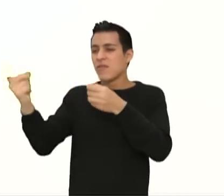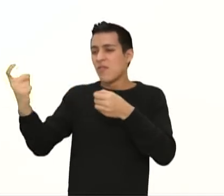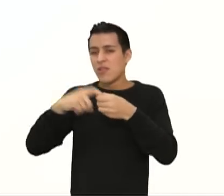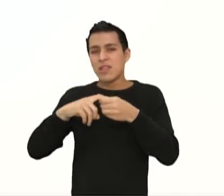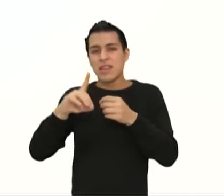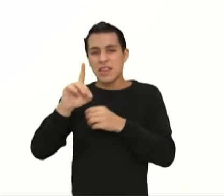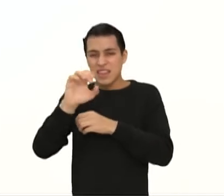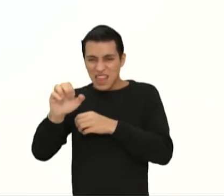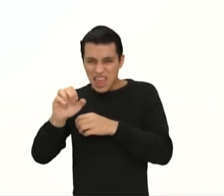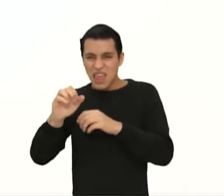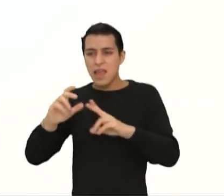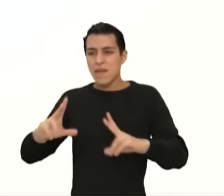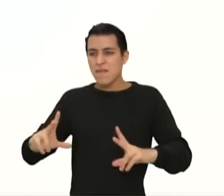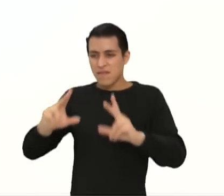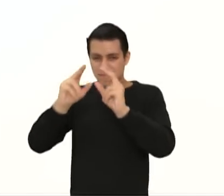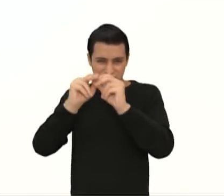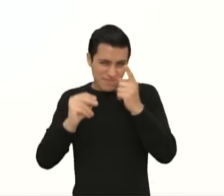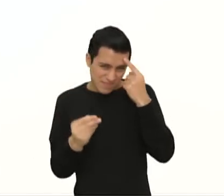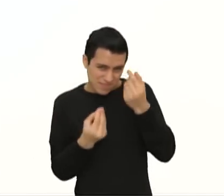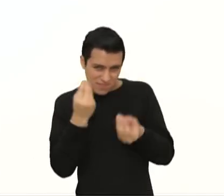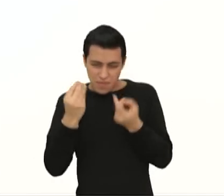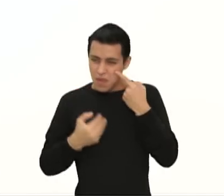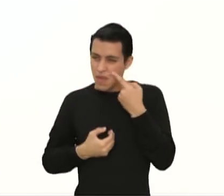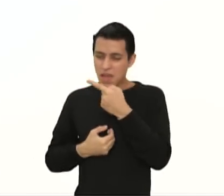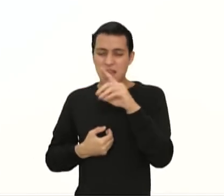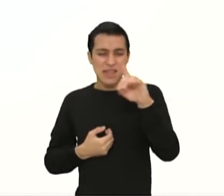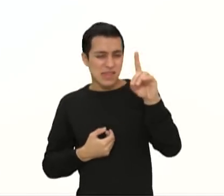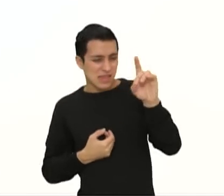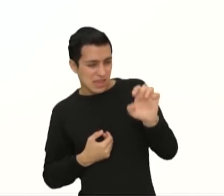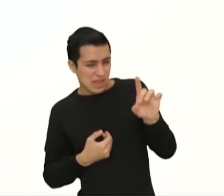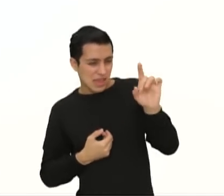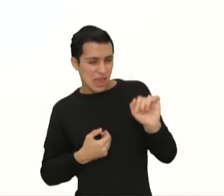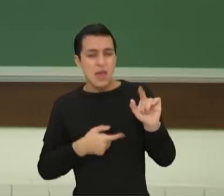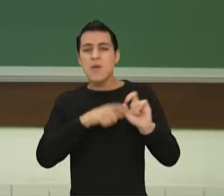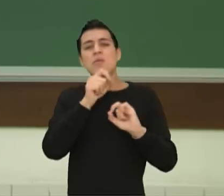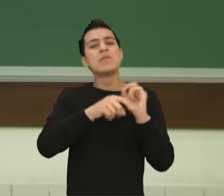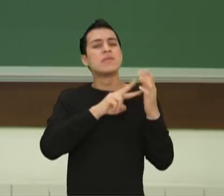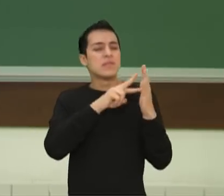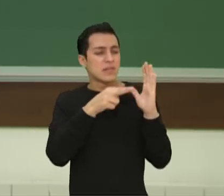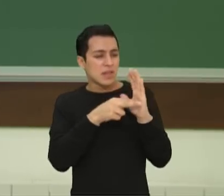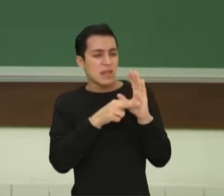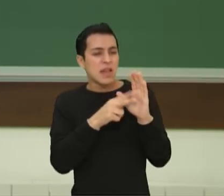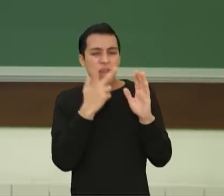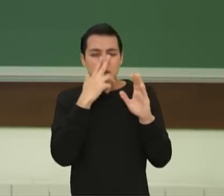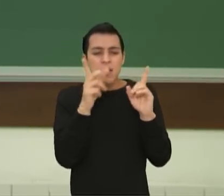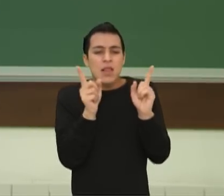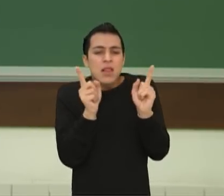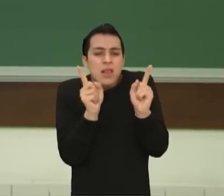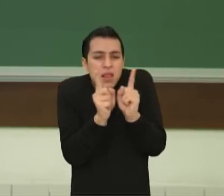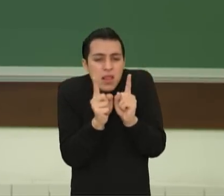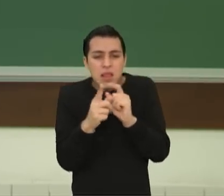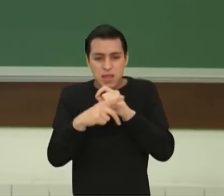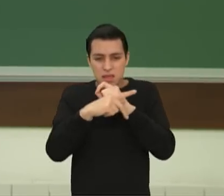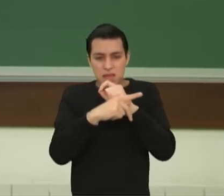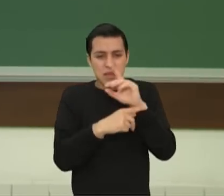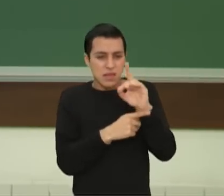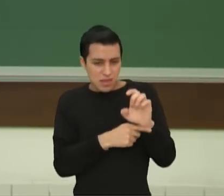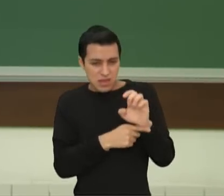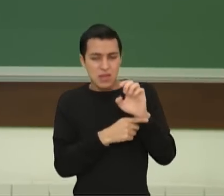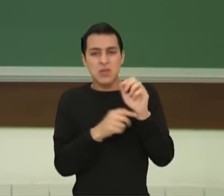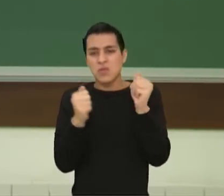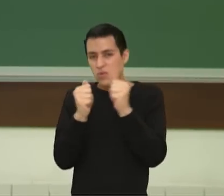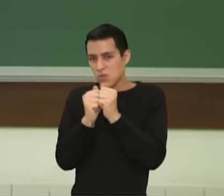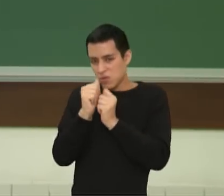Veja só, nós temos ali o de e o da, que é uma contração da preposição de com